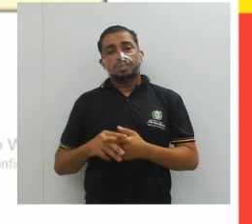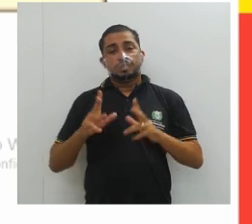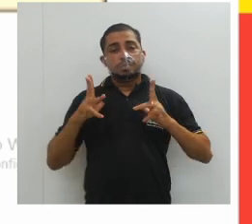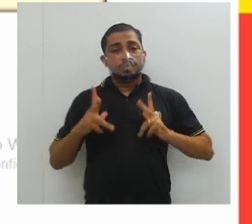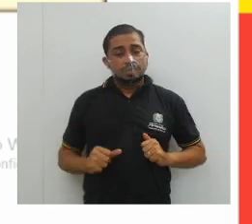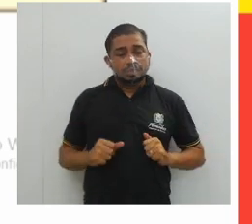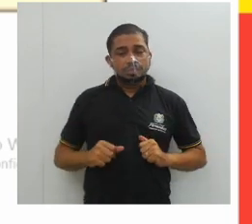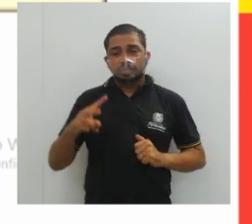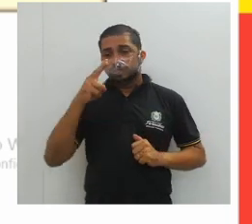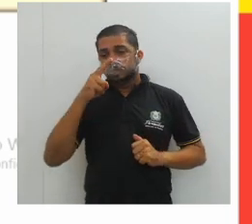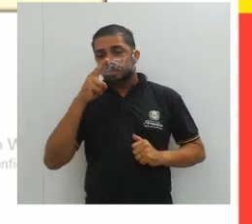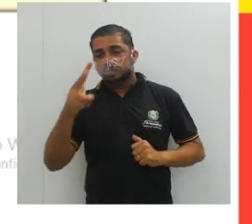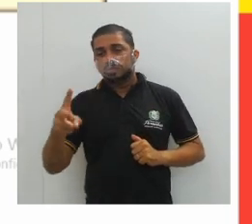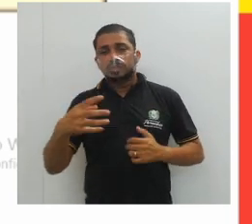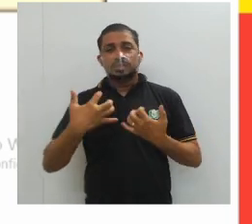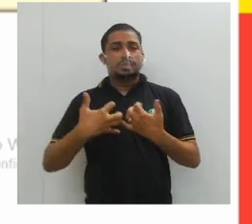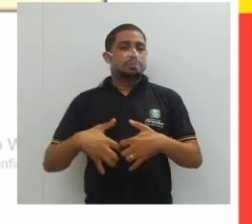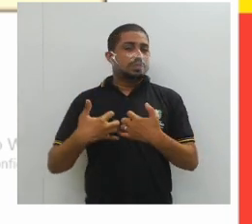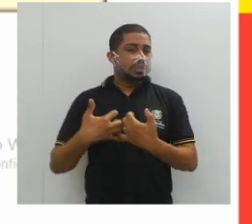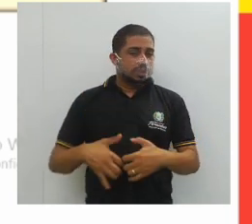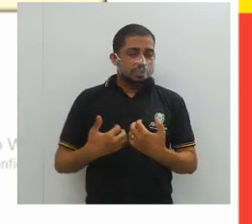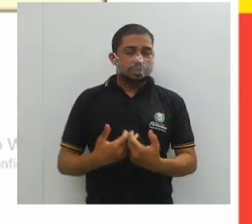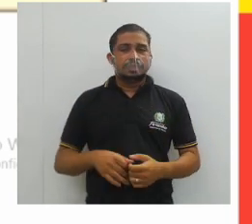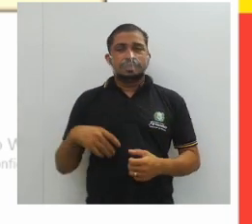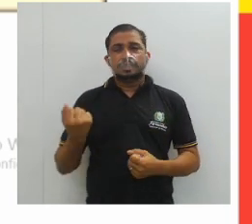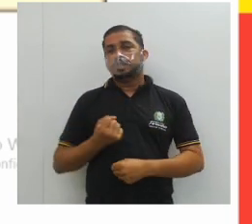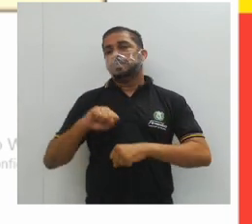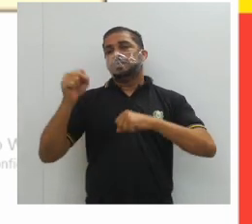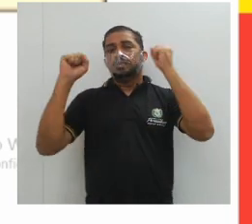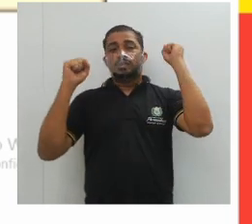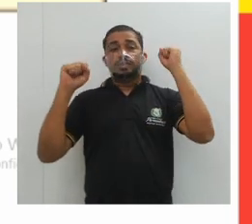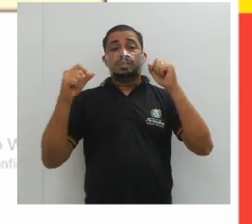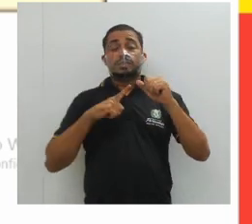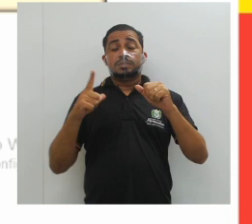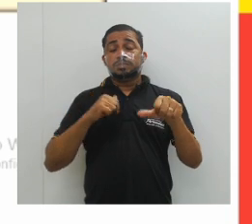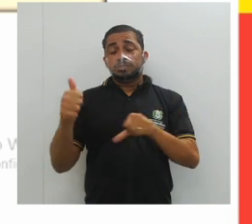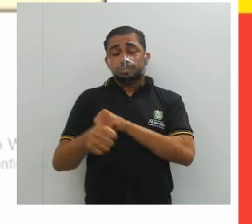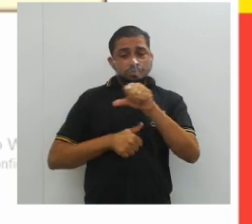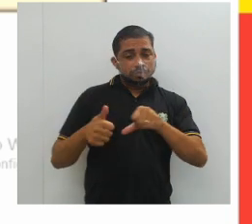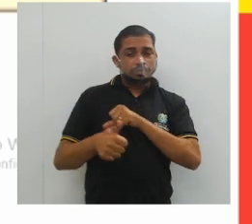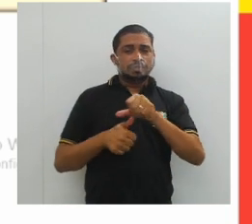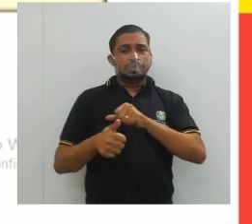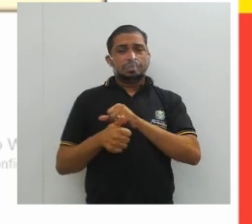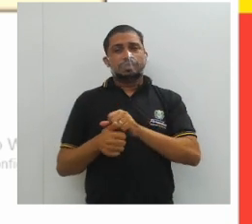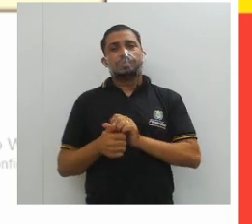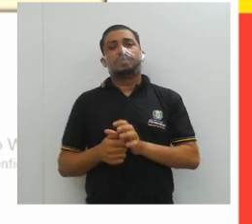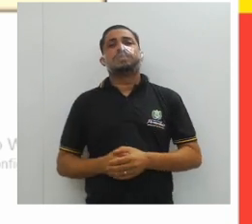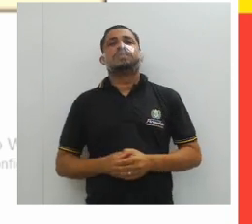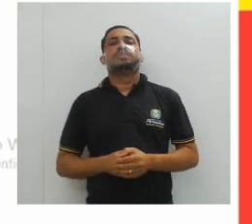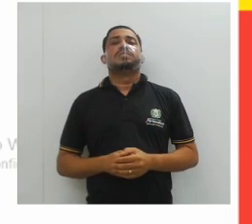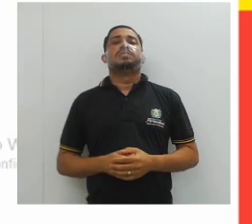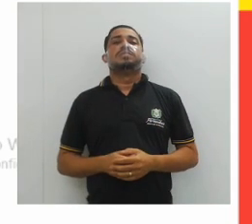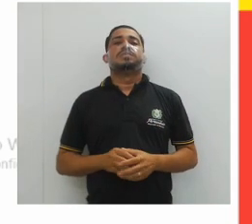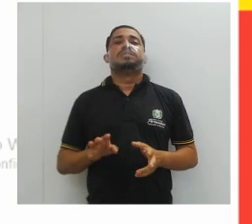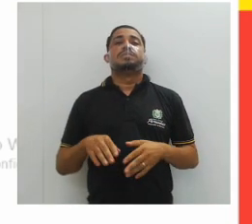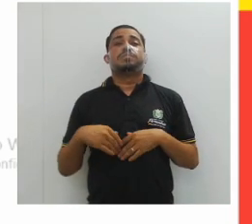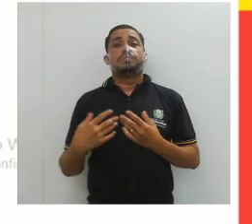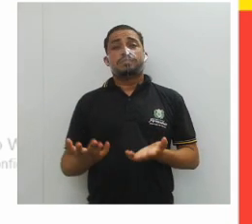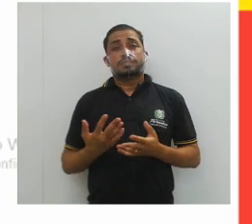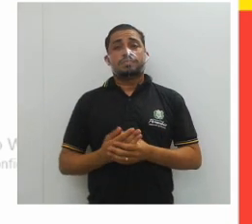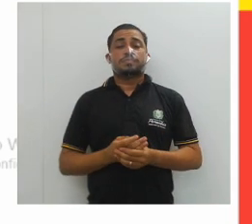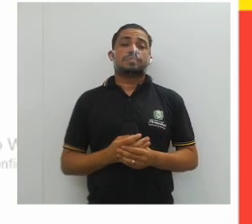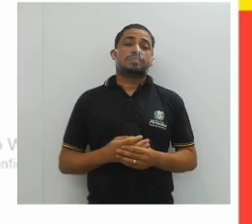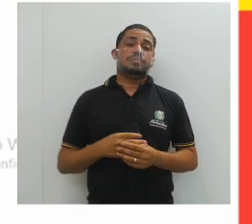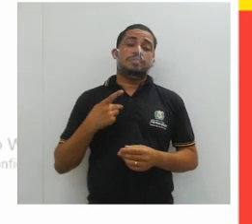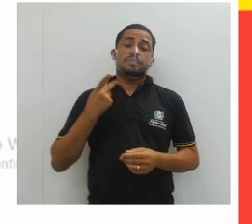pela força motriz. Daí a palavra revolução, quando você muda a ordem das coisas, você está revolucionando. E aí eu